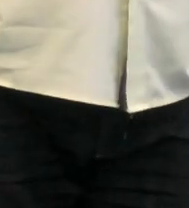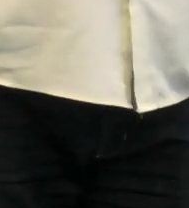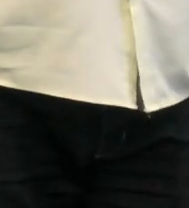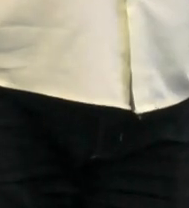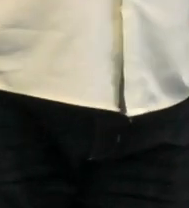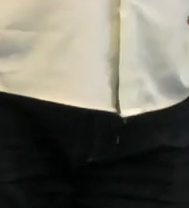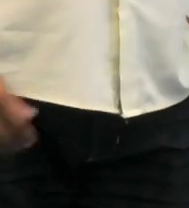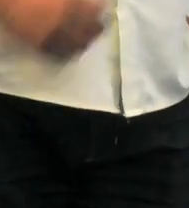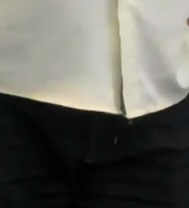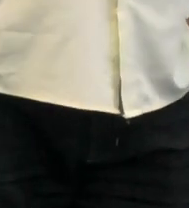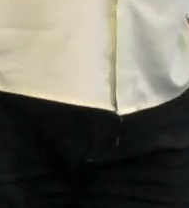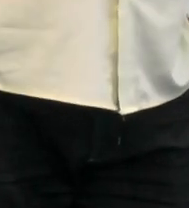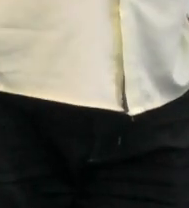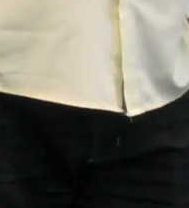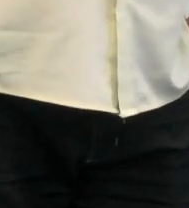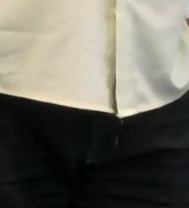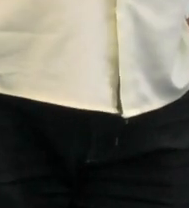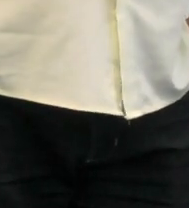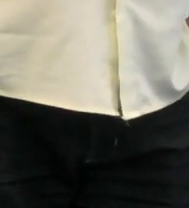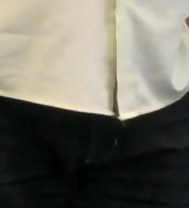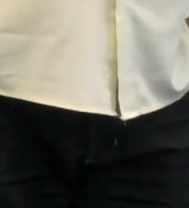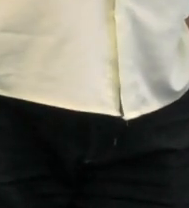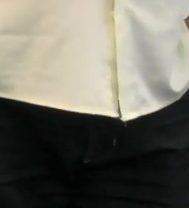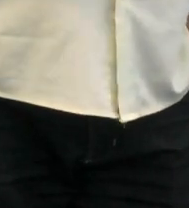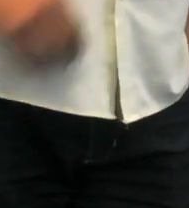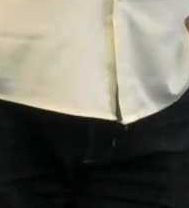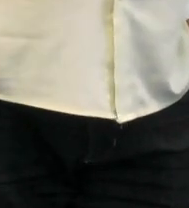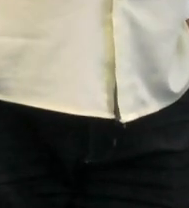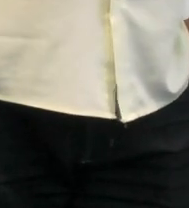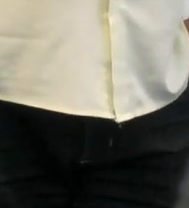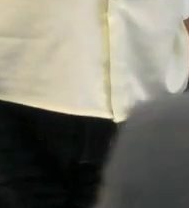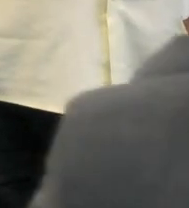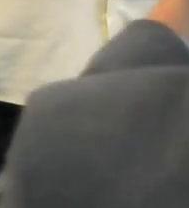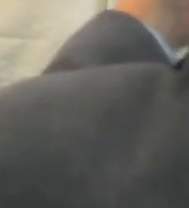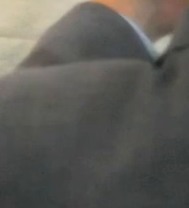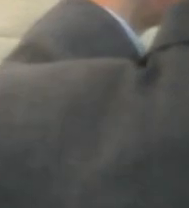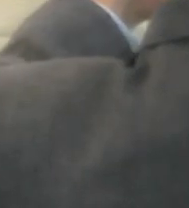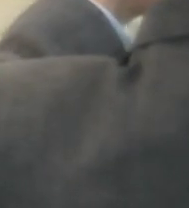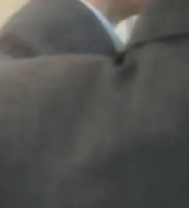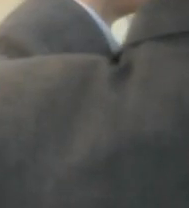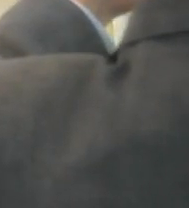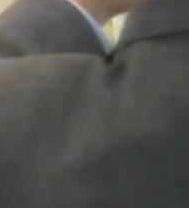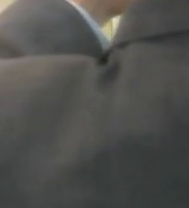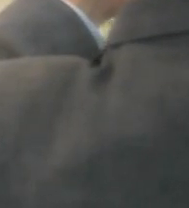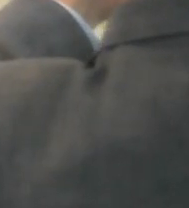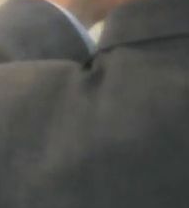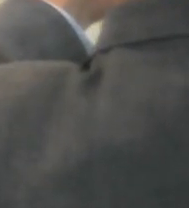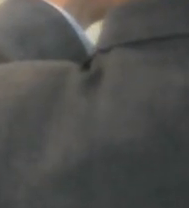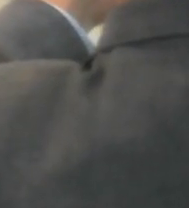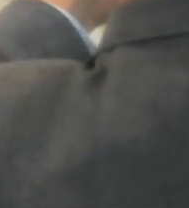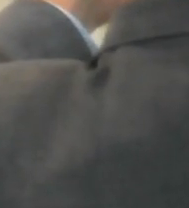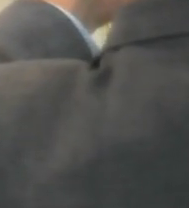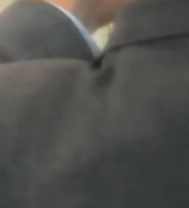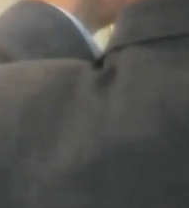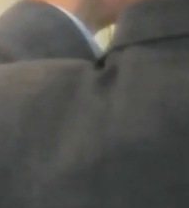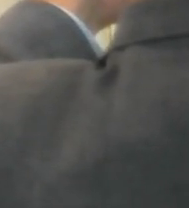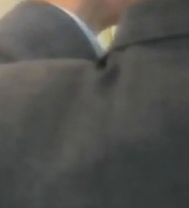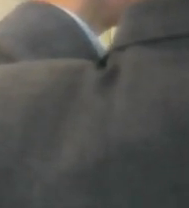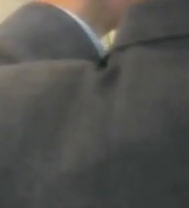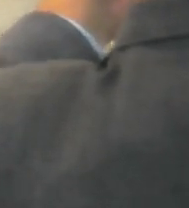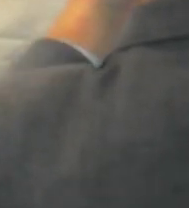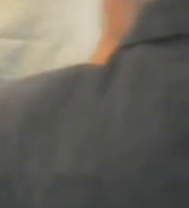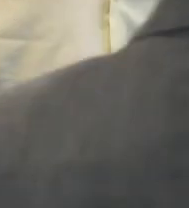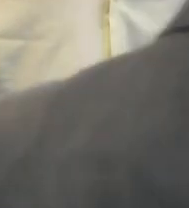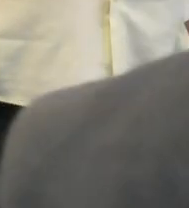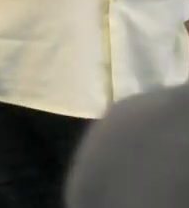da Bahia meu irmão foi diagnosticado desde 2012 e a partir daí começou a nossa maior luta então eu tô falando aqui não somente como